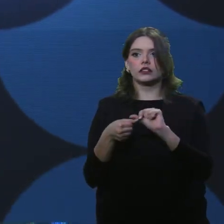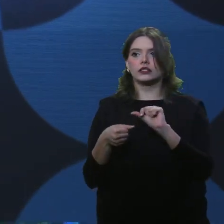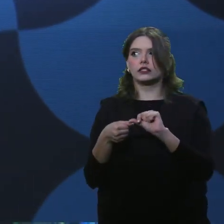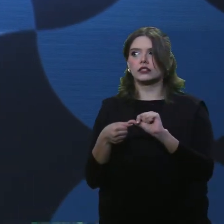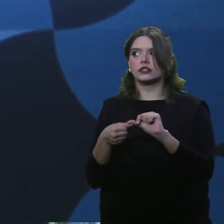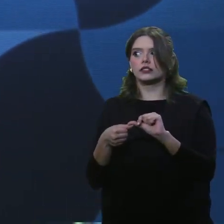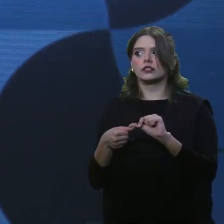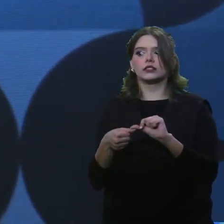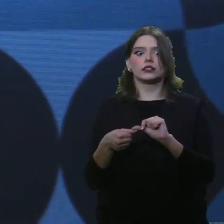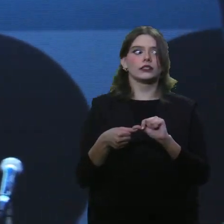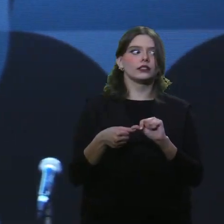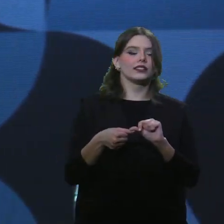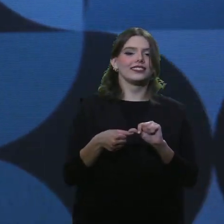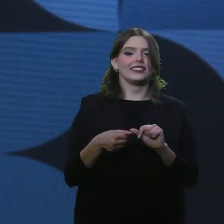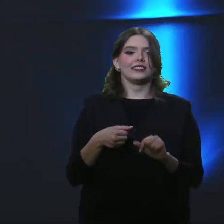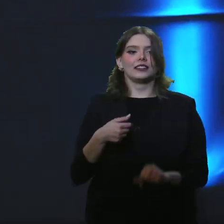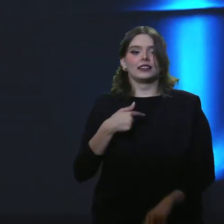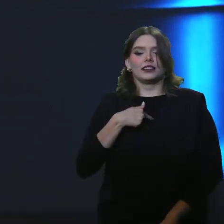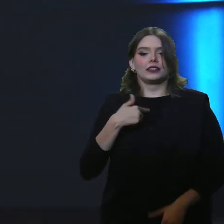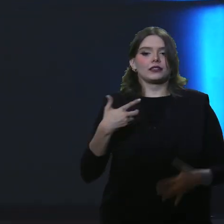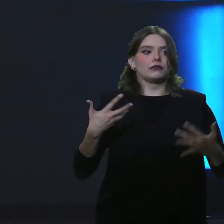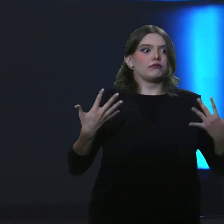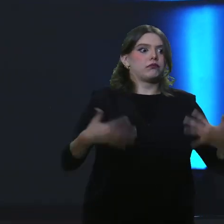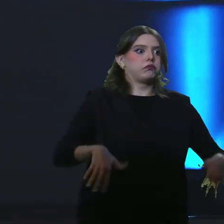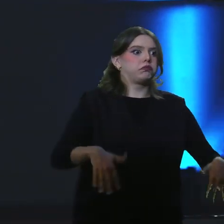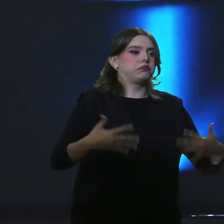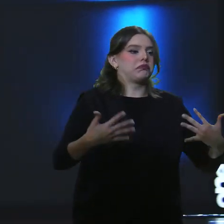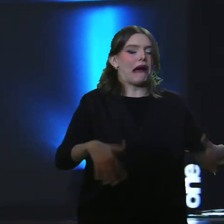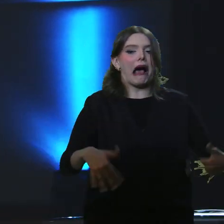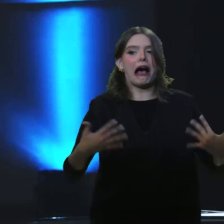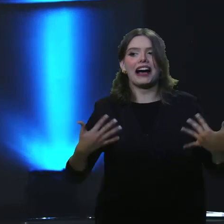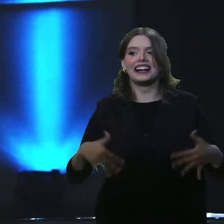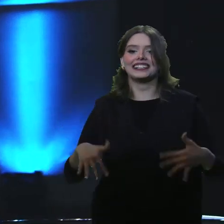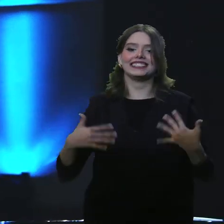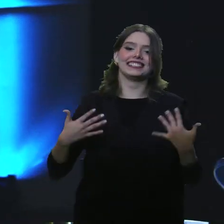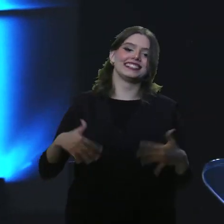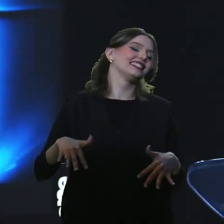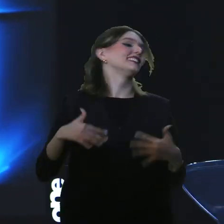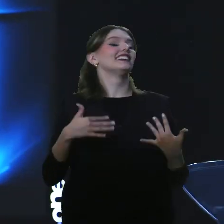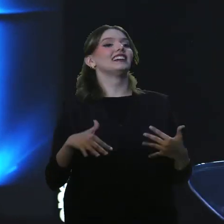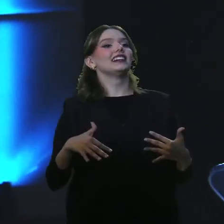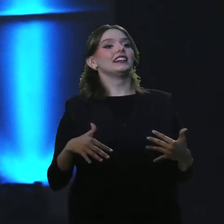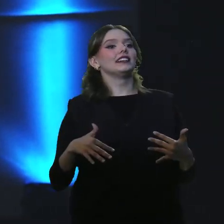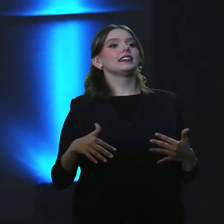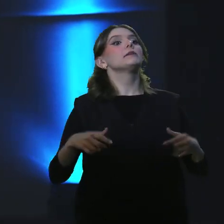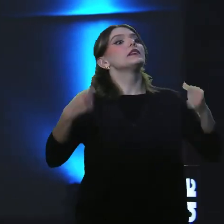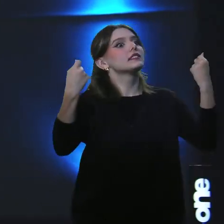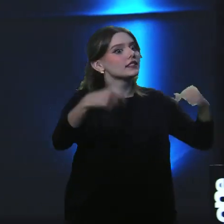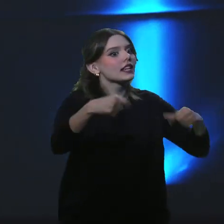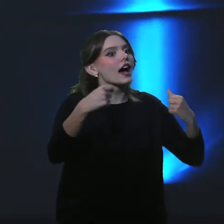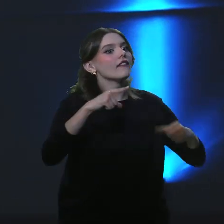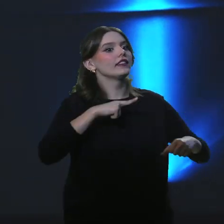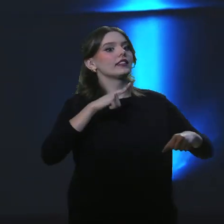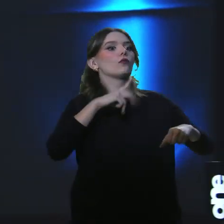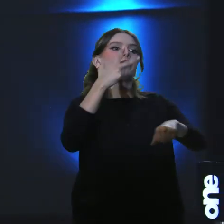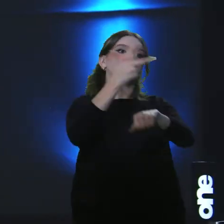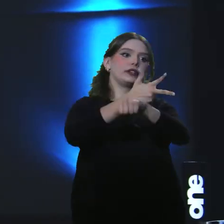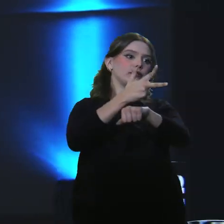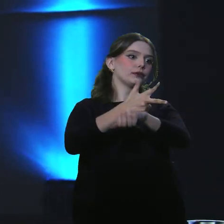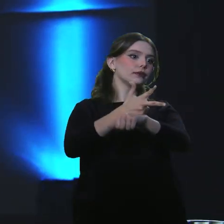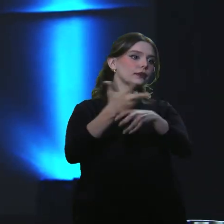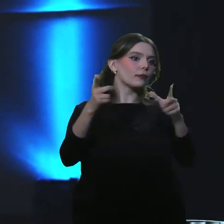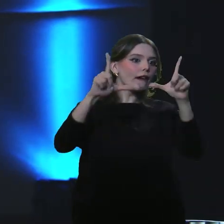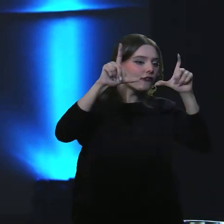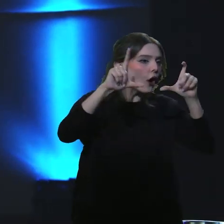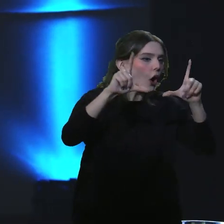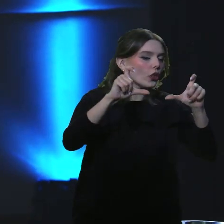pouco assim anestesiado. Que você acabou de fazer, garante que alguém filmou, porque pelo amor de Deus, a